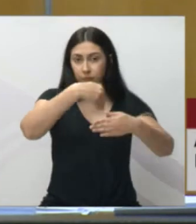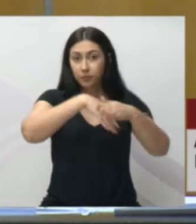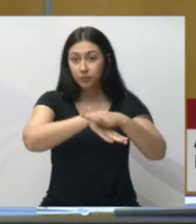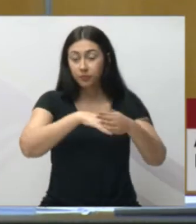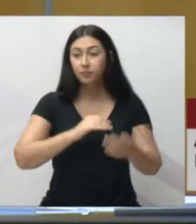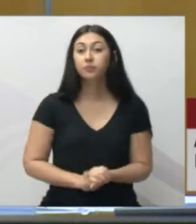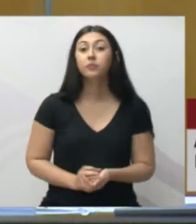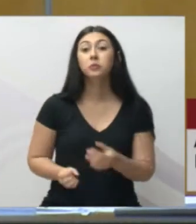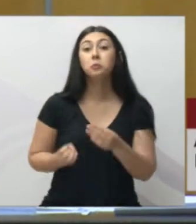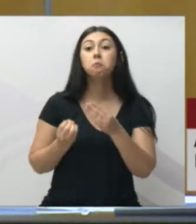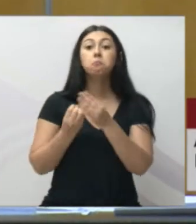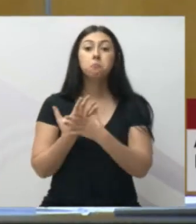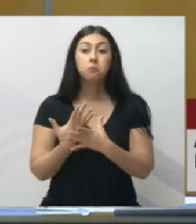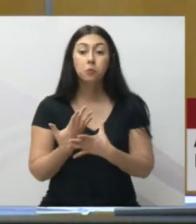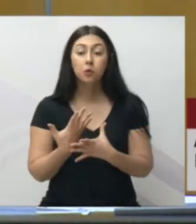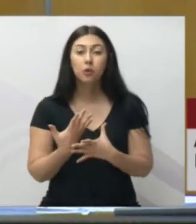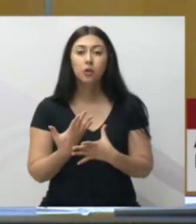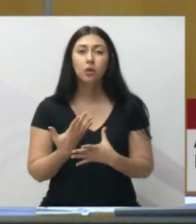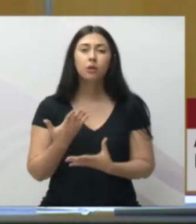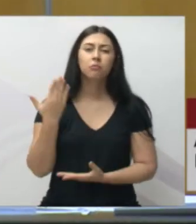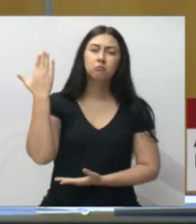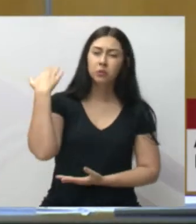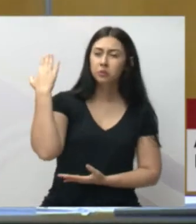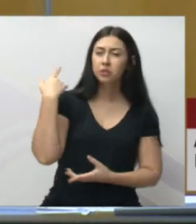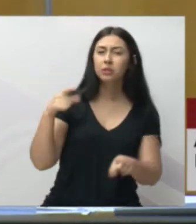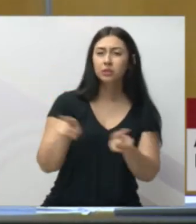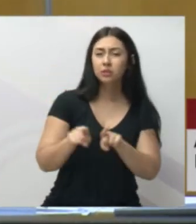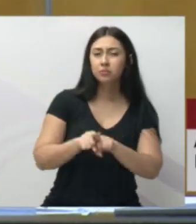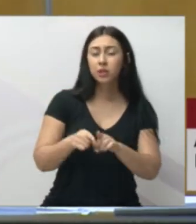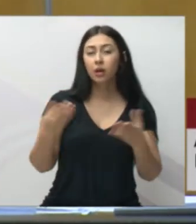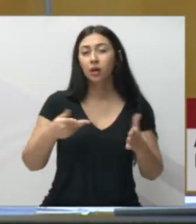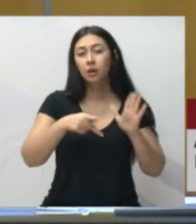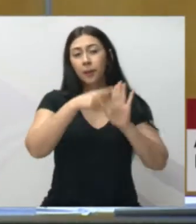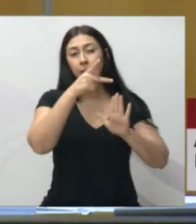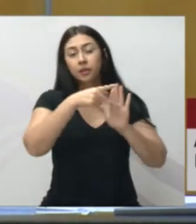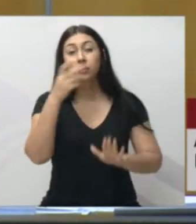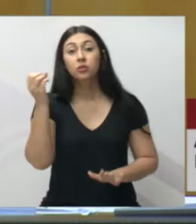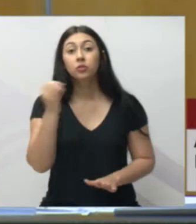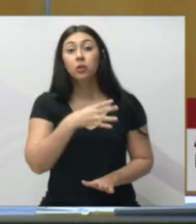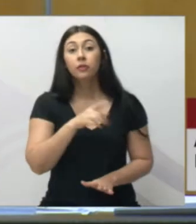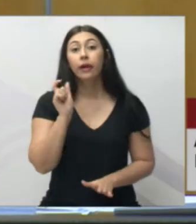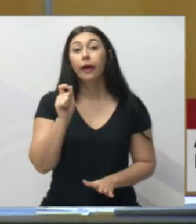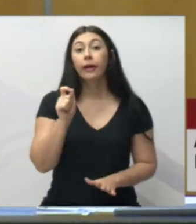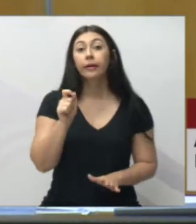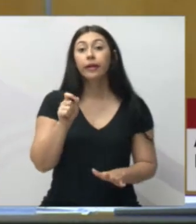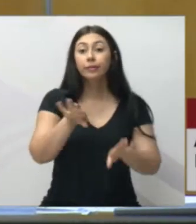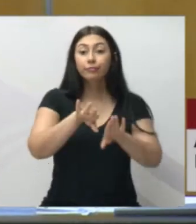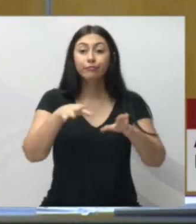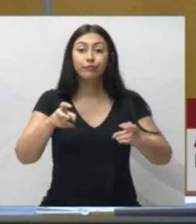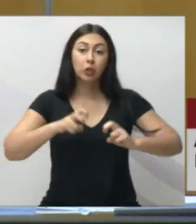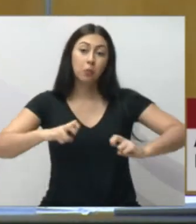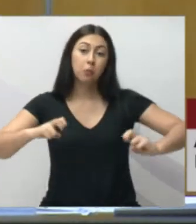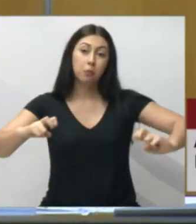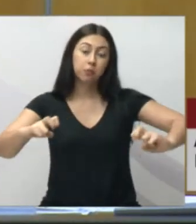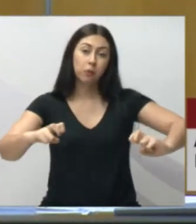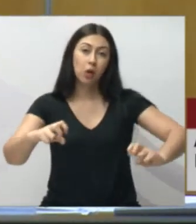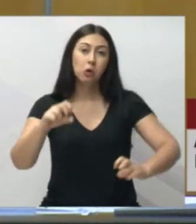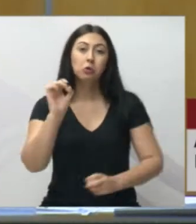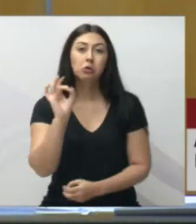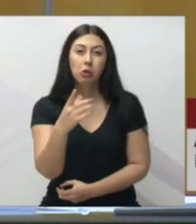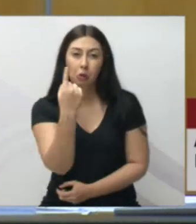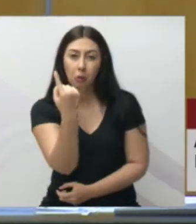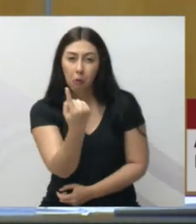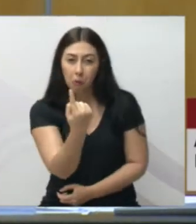autor, tanto do antigo quanto do novo projeto de lei, é a mesa diretora, não os vereadores individualmente